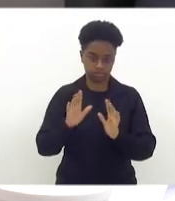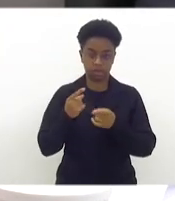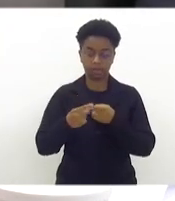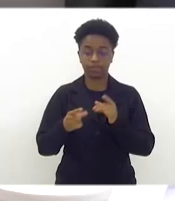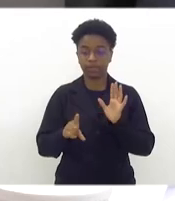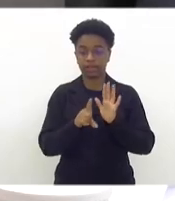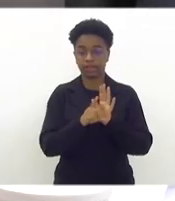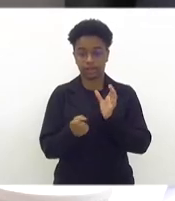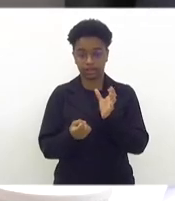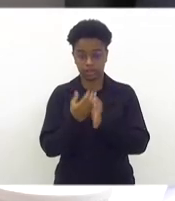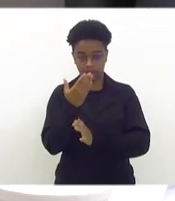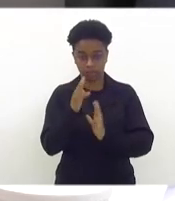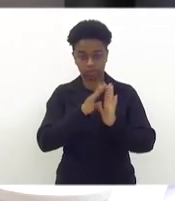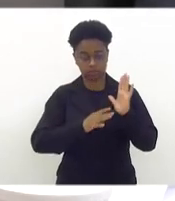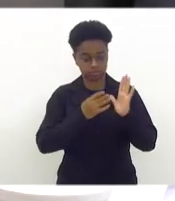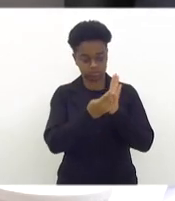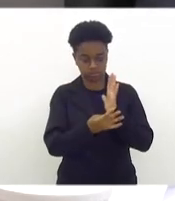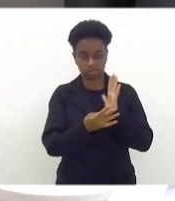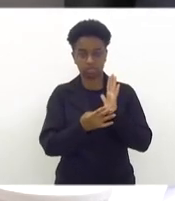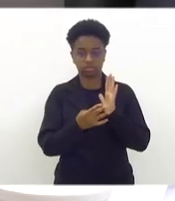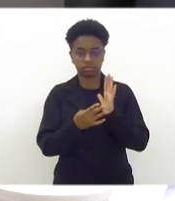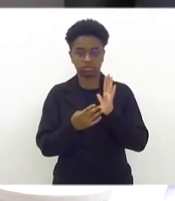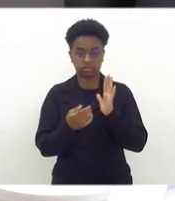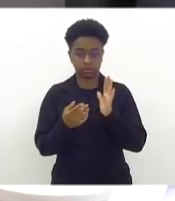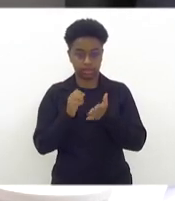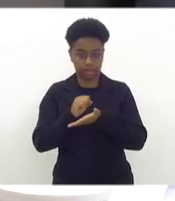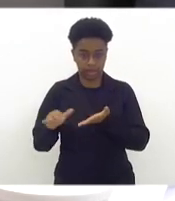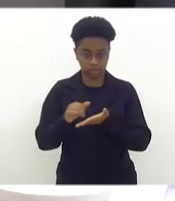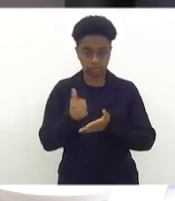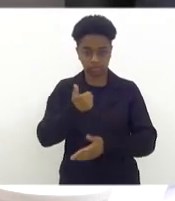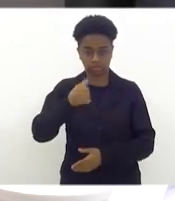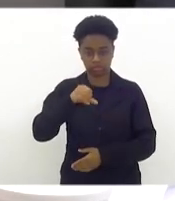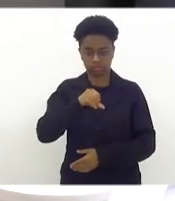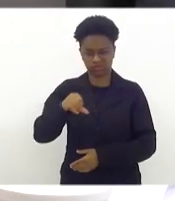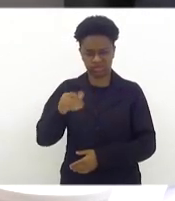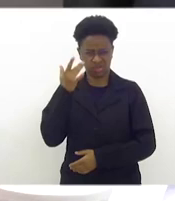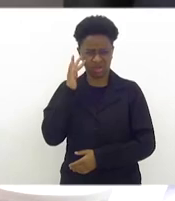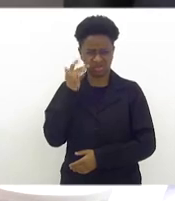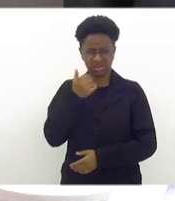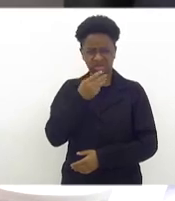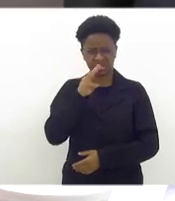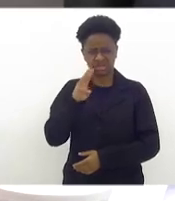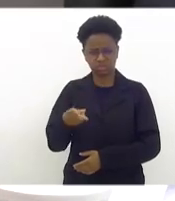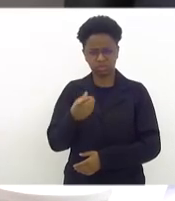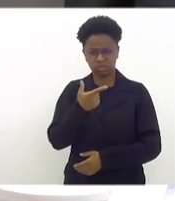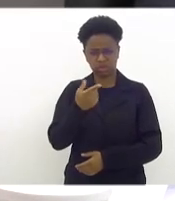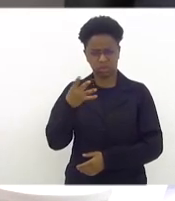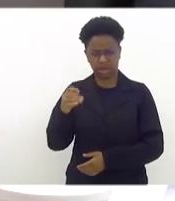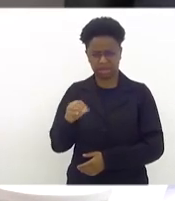criou a tabela de custo de emolumento de 99, se eu não me engano, é 3.240, por